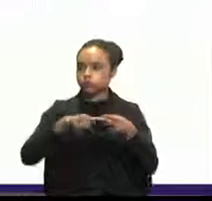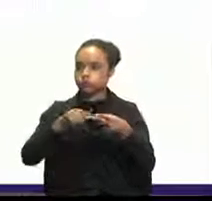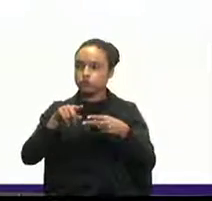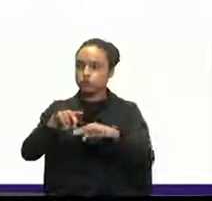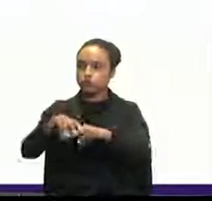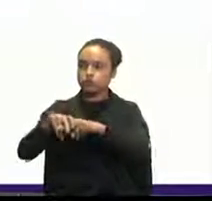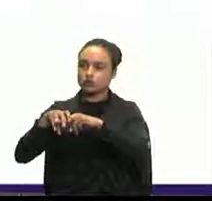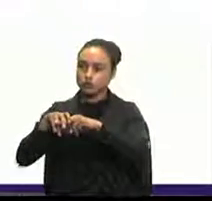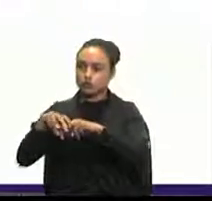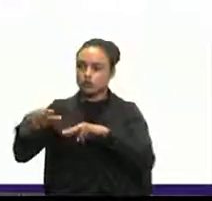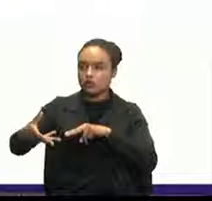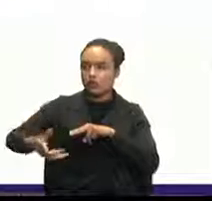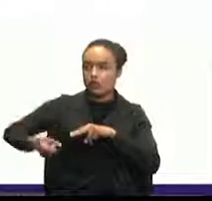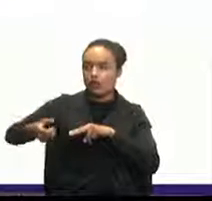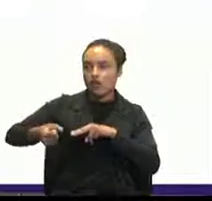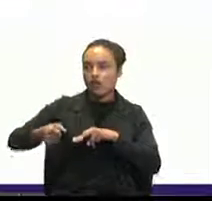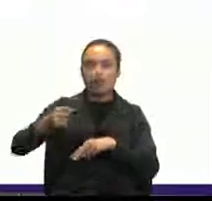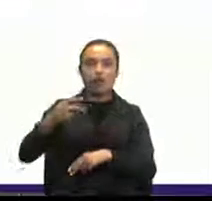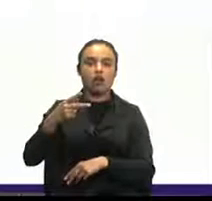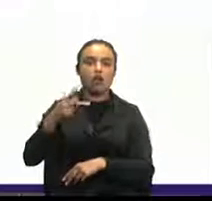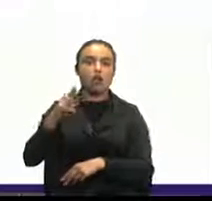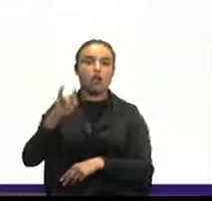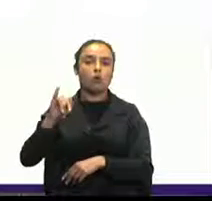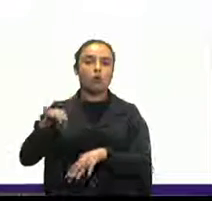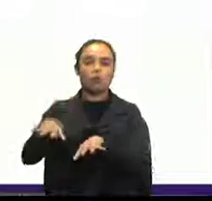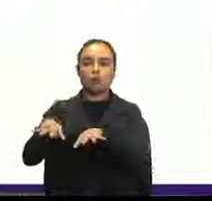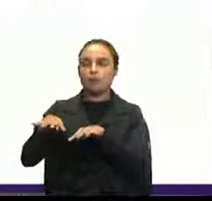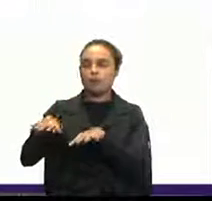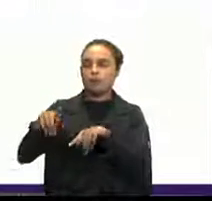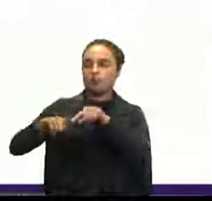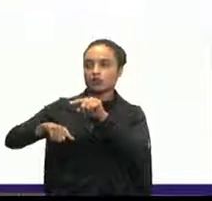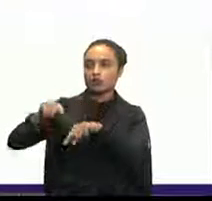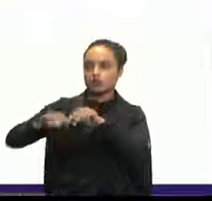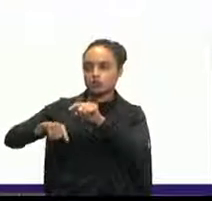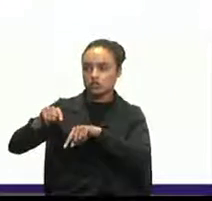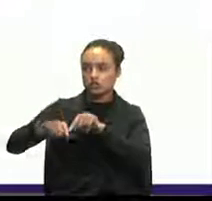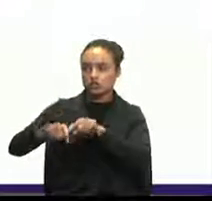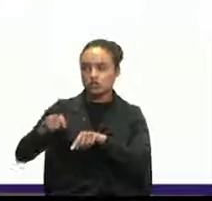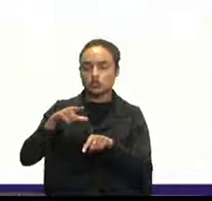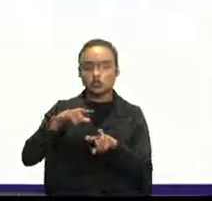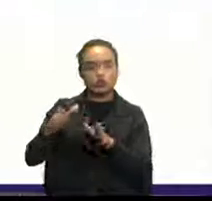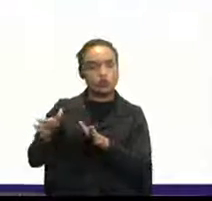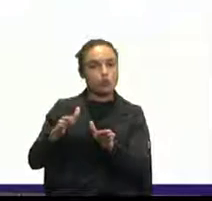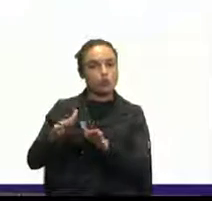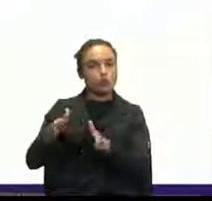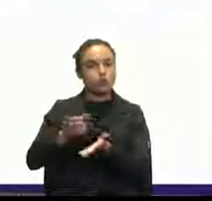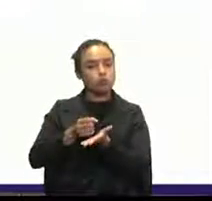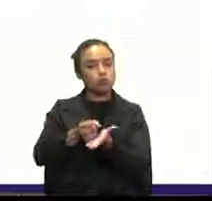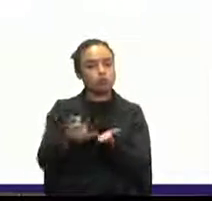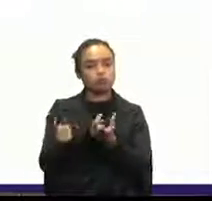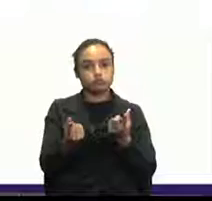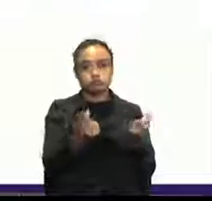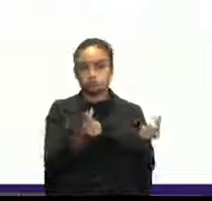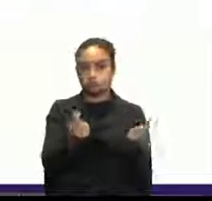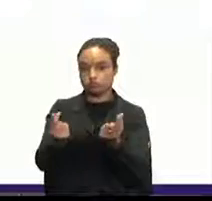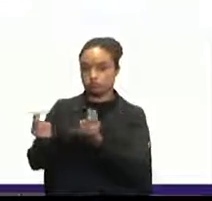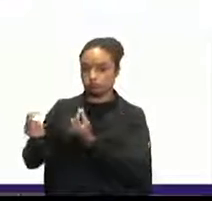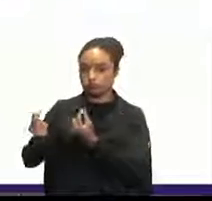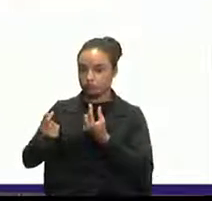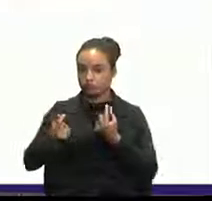de captação pública que ofereça recursos financeiros aos